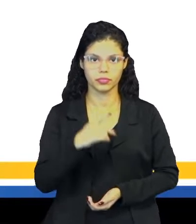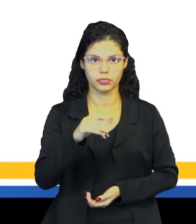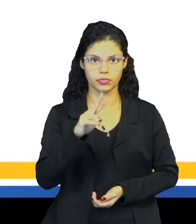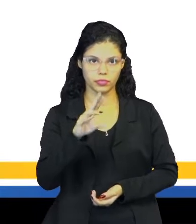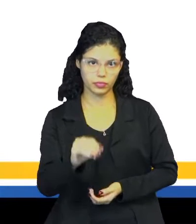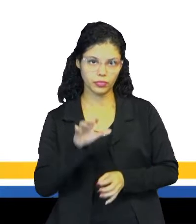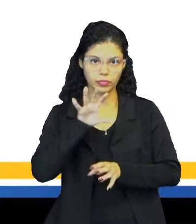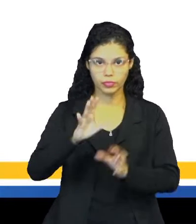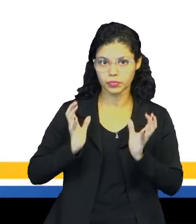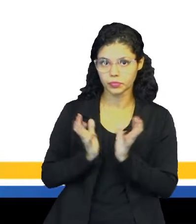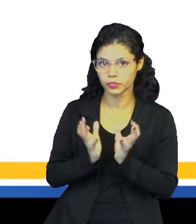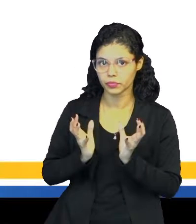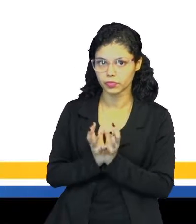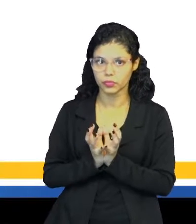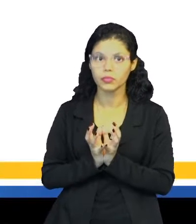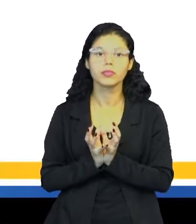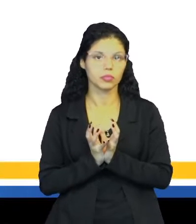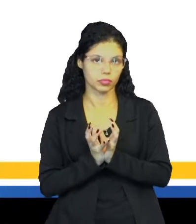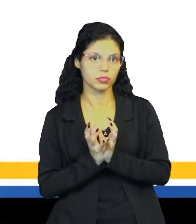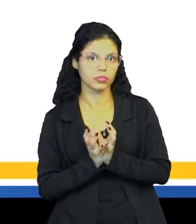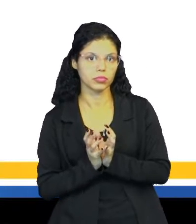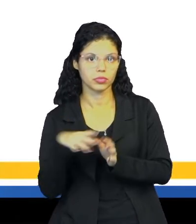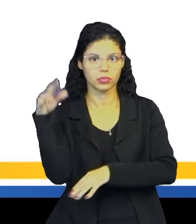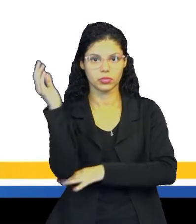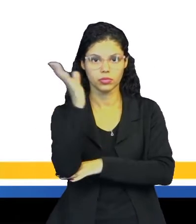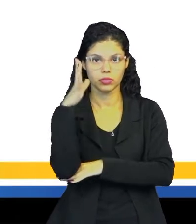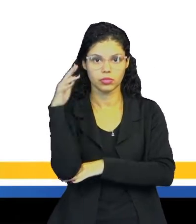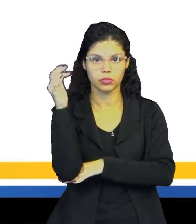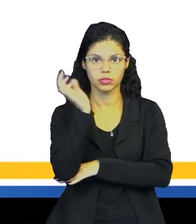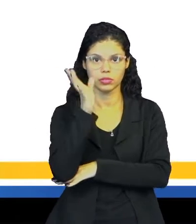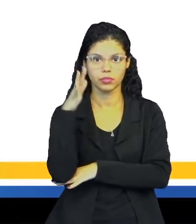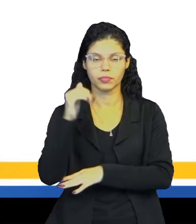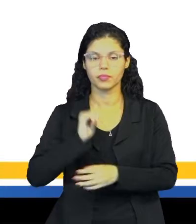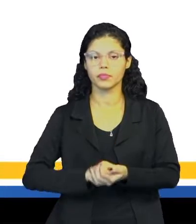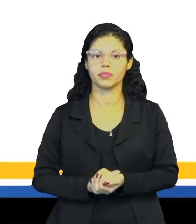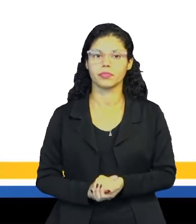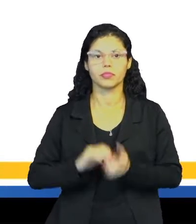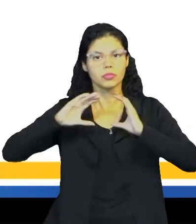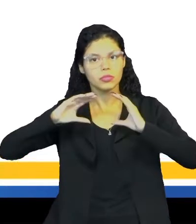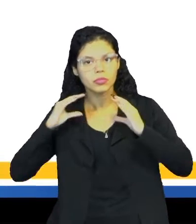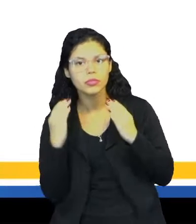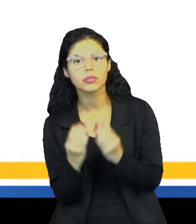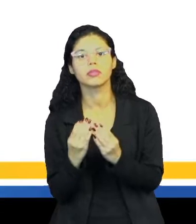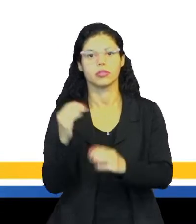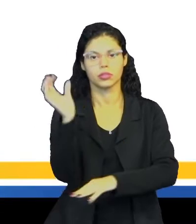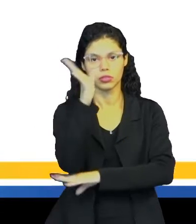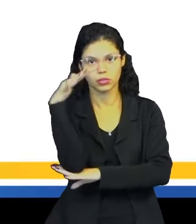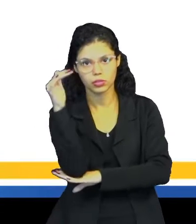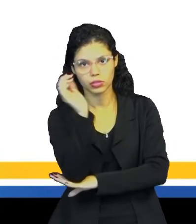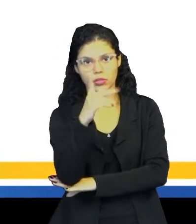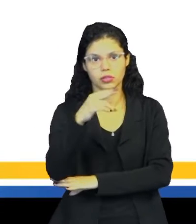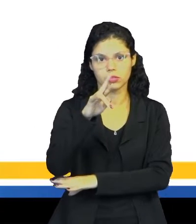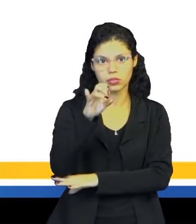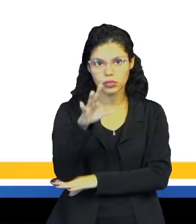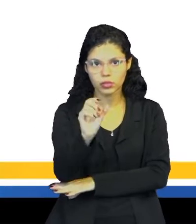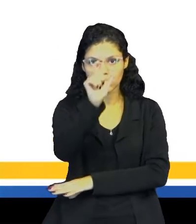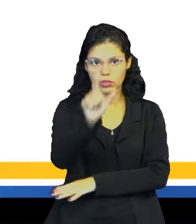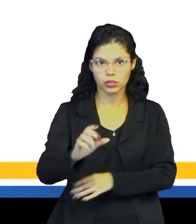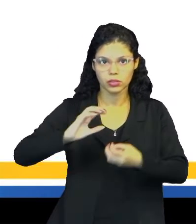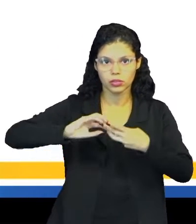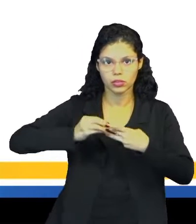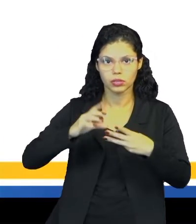Protista. Nesse grupo estão incluídos os protozoários e as algas. São seres vivos unicelulares, pluricelulares e